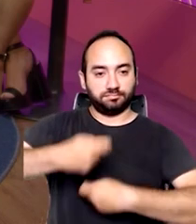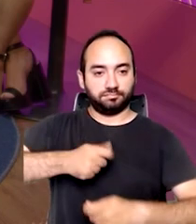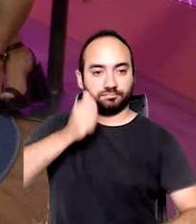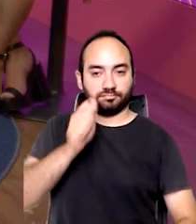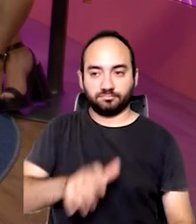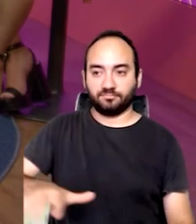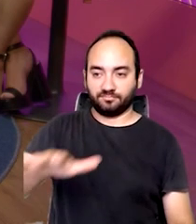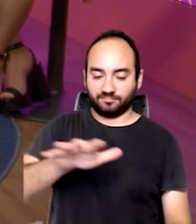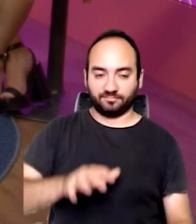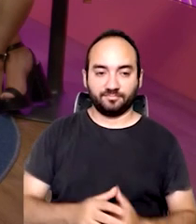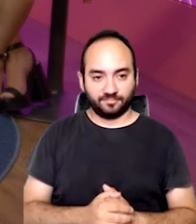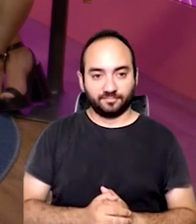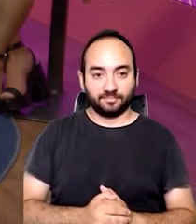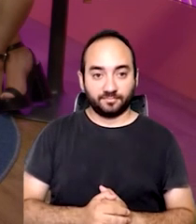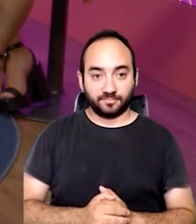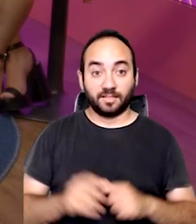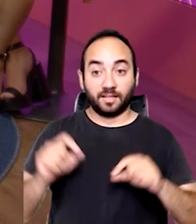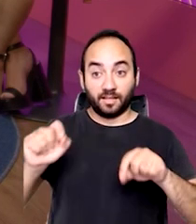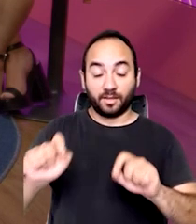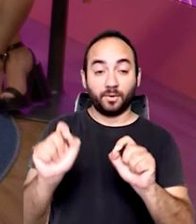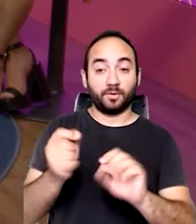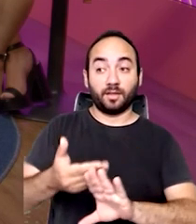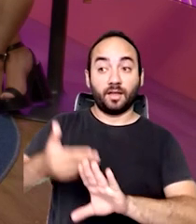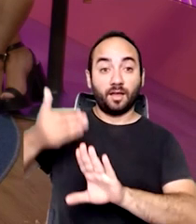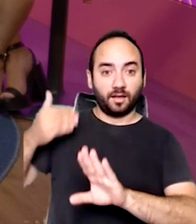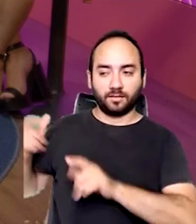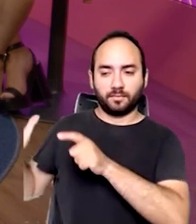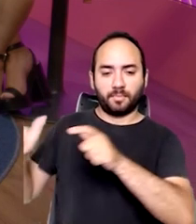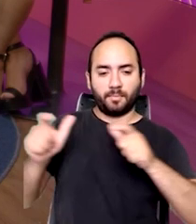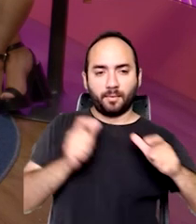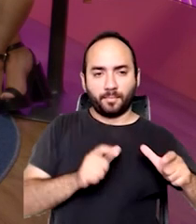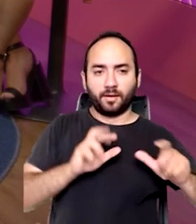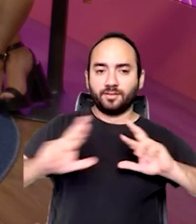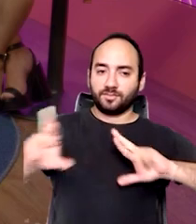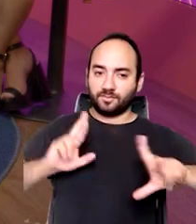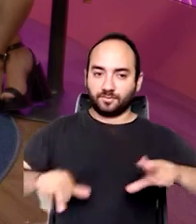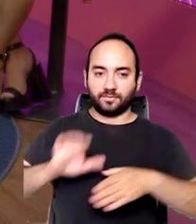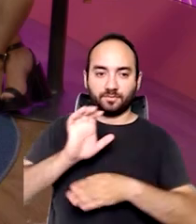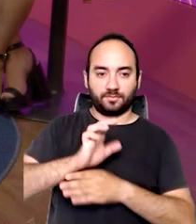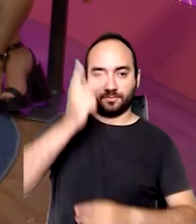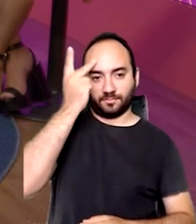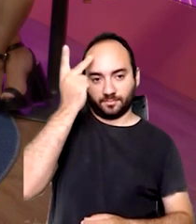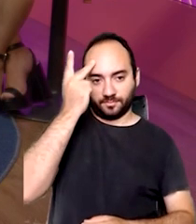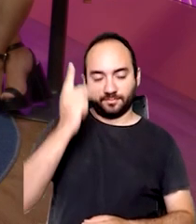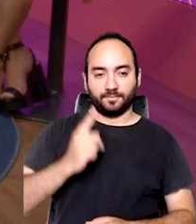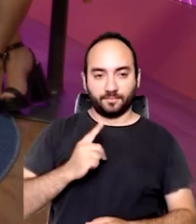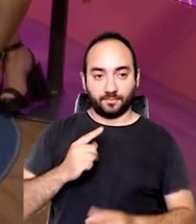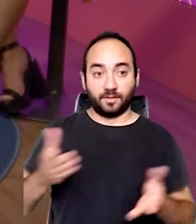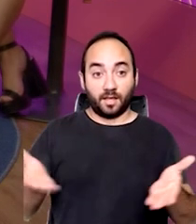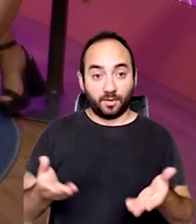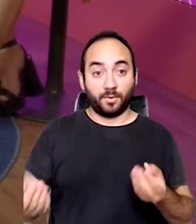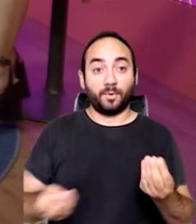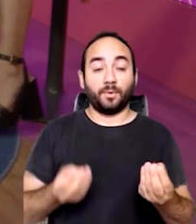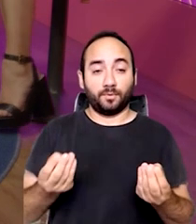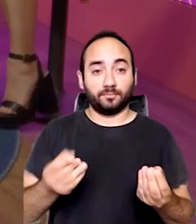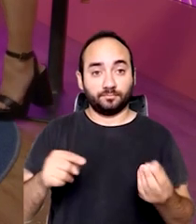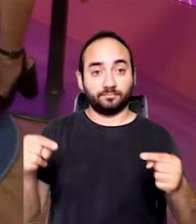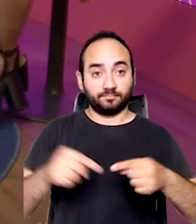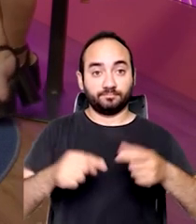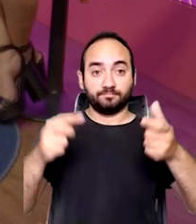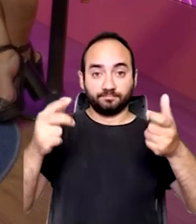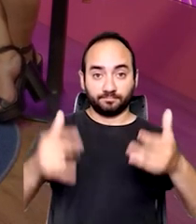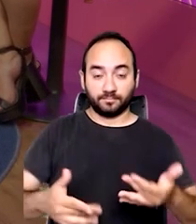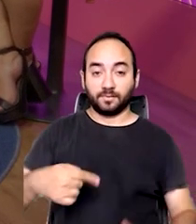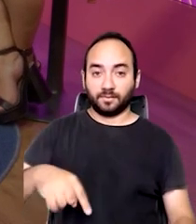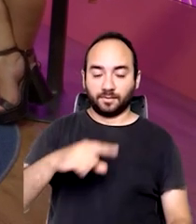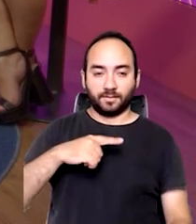essas mulheres elas vieram de diferentes Regi aqui do Estado de São Paulo e hoje estão